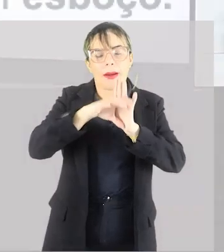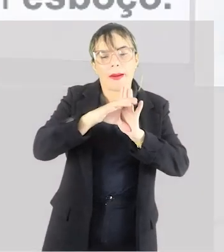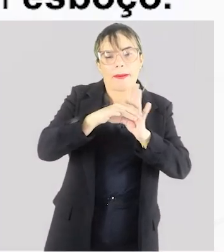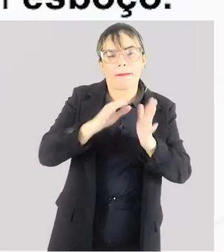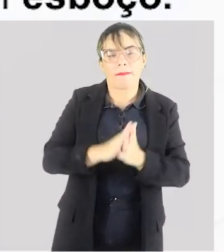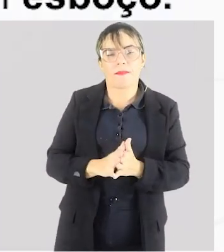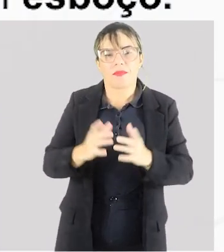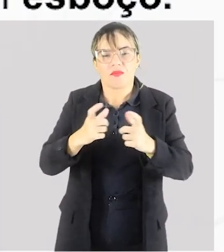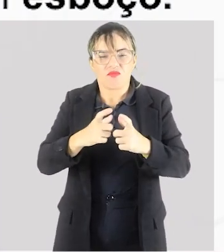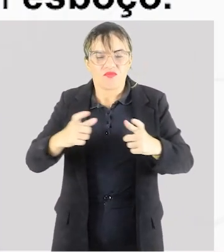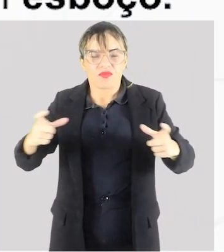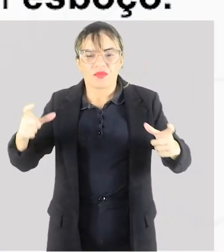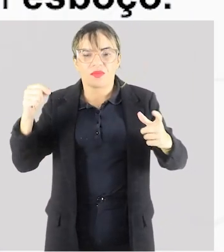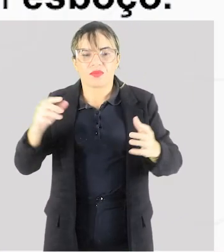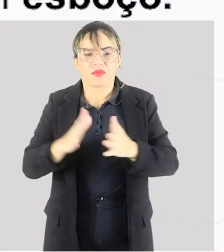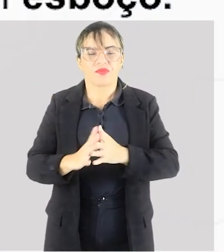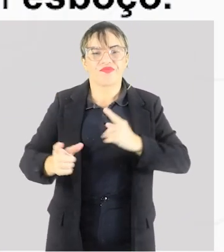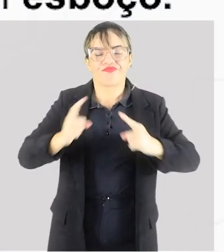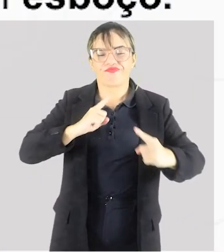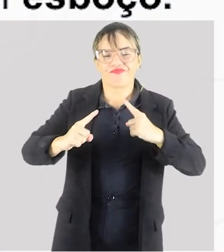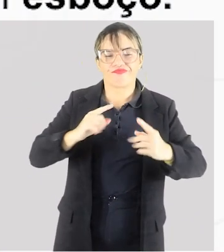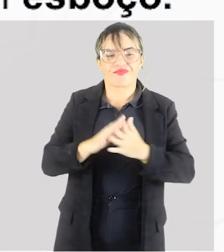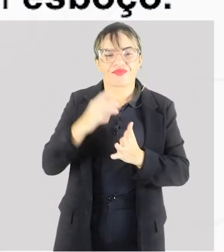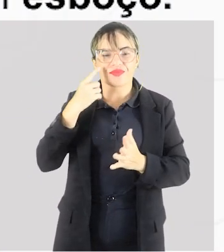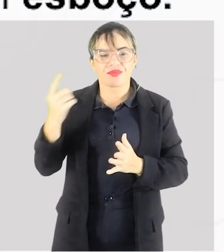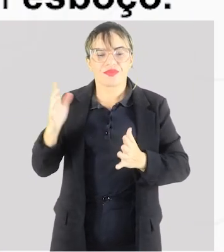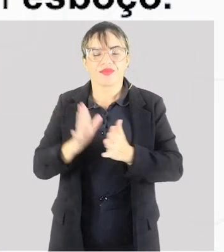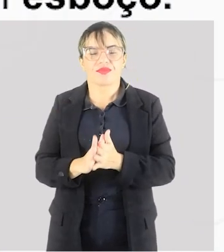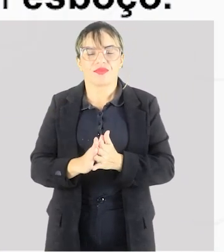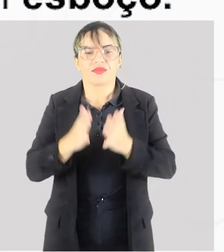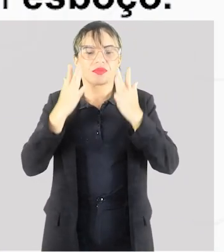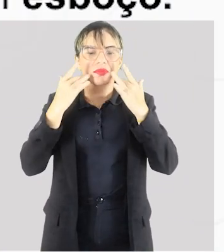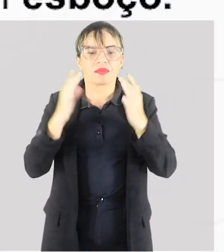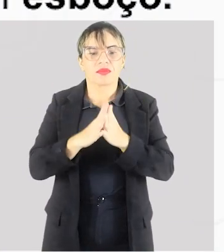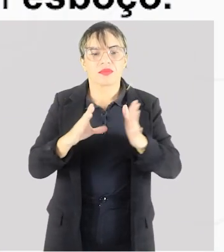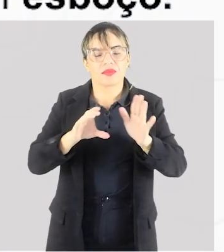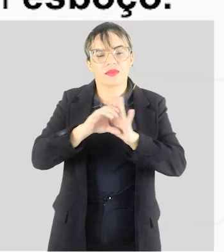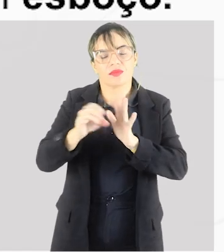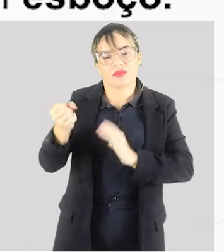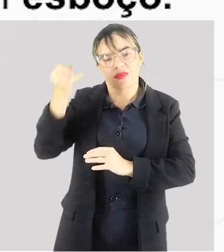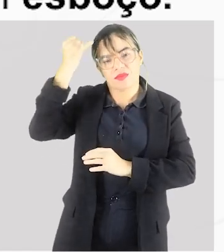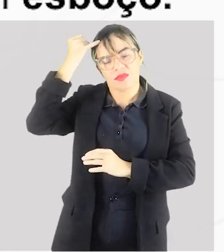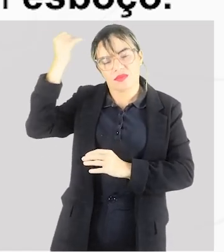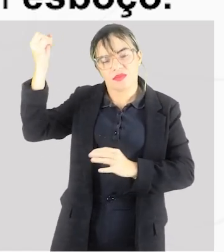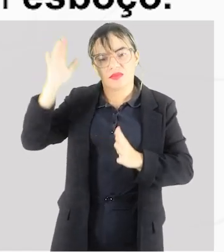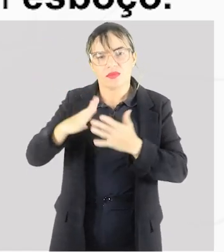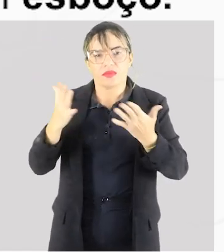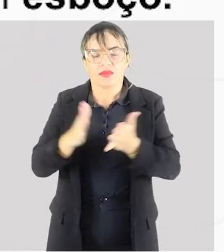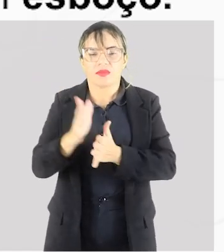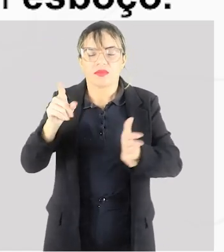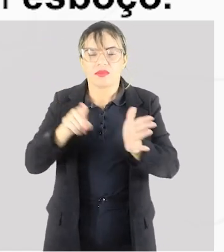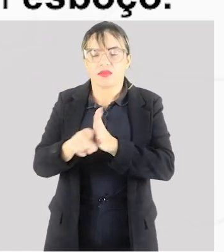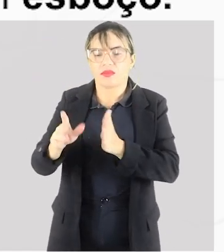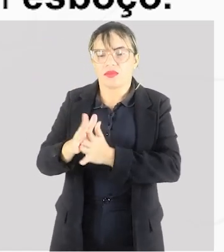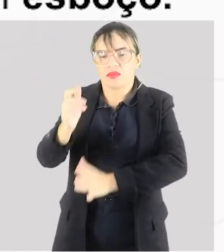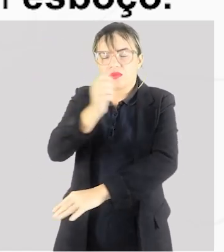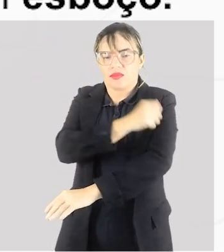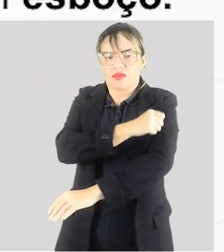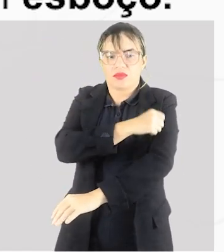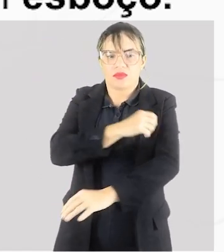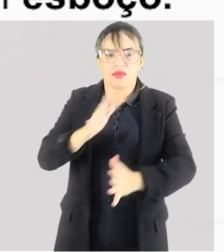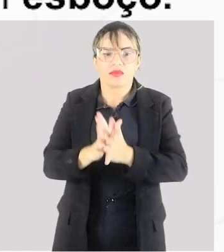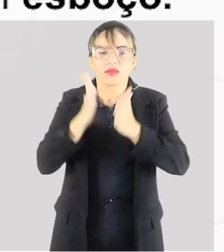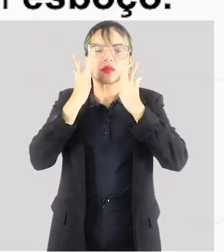uma grande polêmica aí, né? A arte conceitual, ela parte da ideia, né? Eu sempre pergunto para os alunos, quando eu for falar de